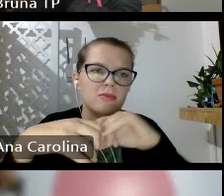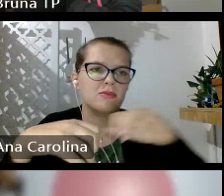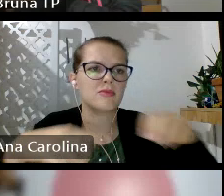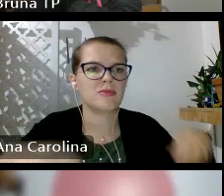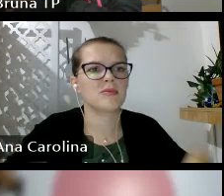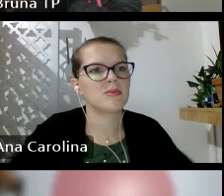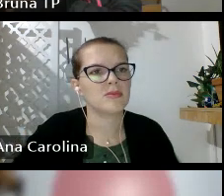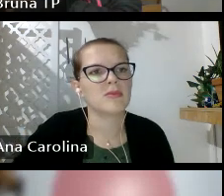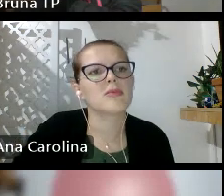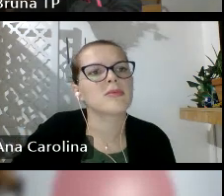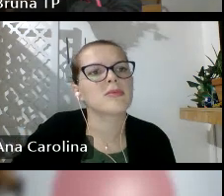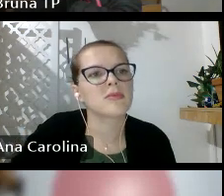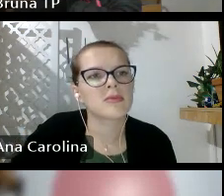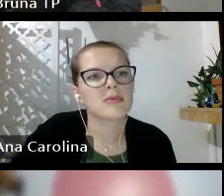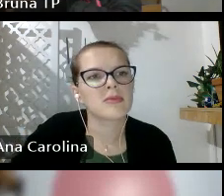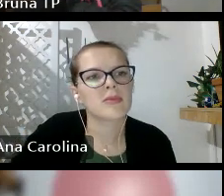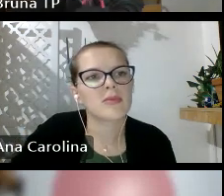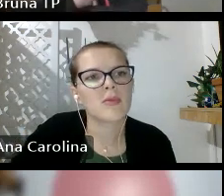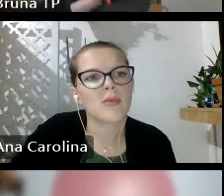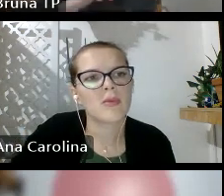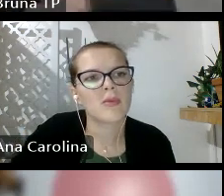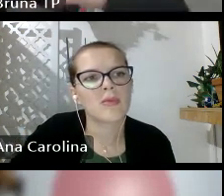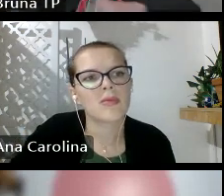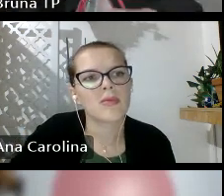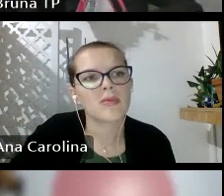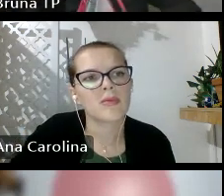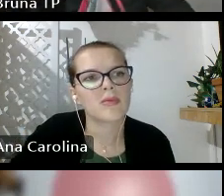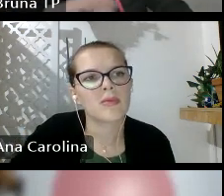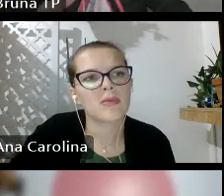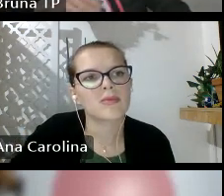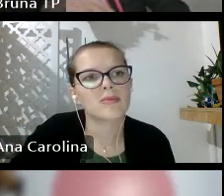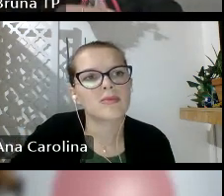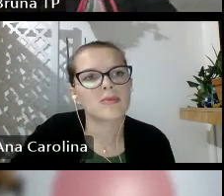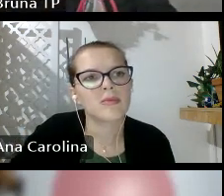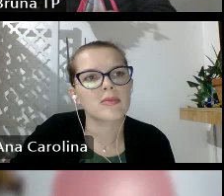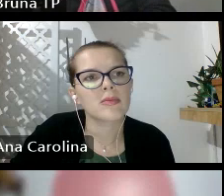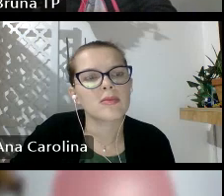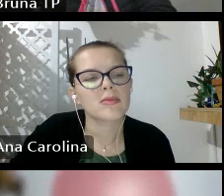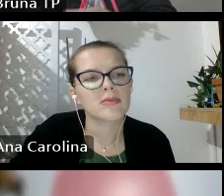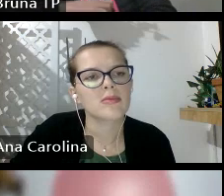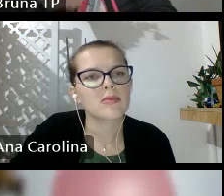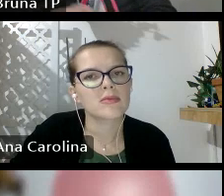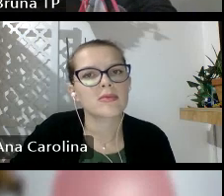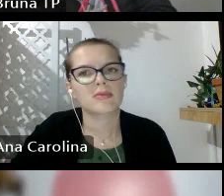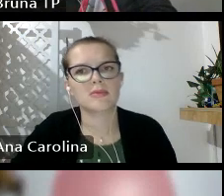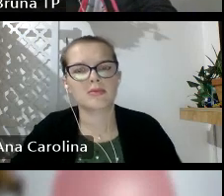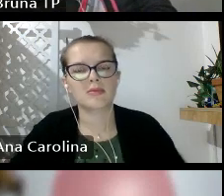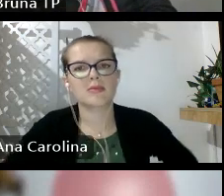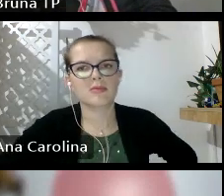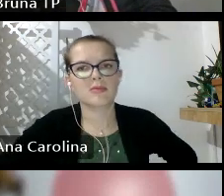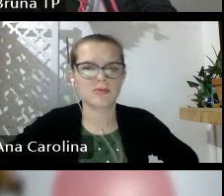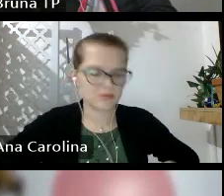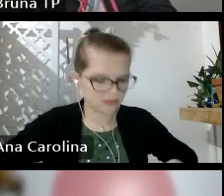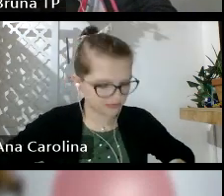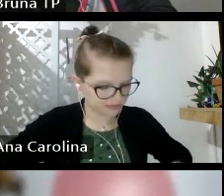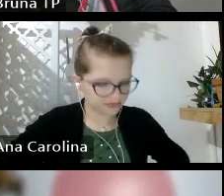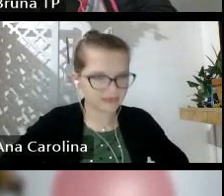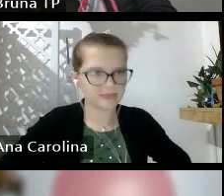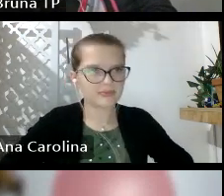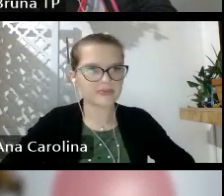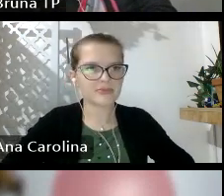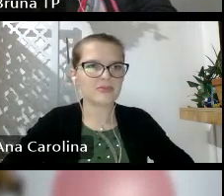Santo, Mato Grosso do Sul, Rio de Janeiro, São Paulo. Então, eu, que tenho 27